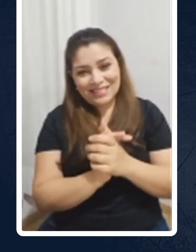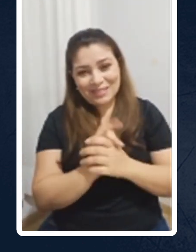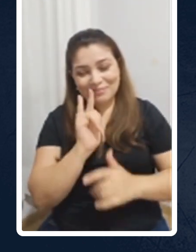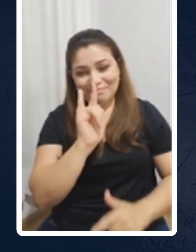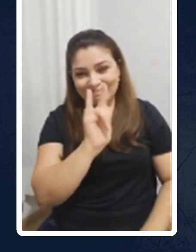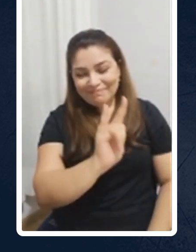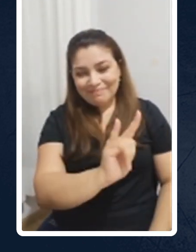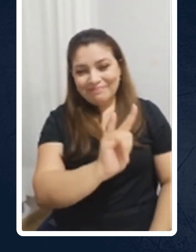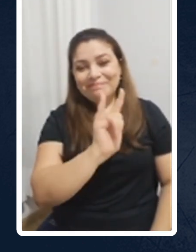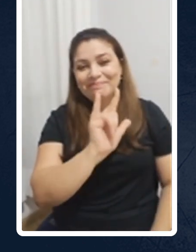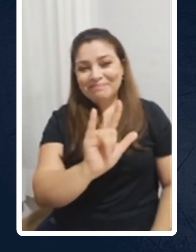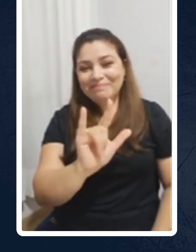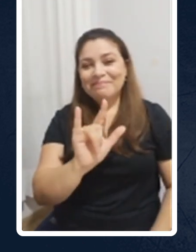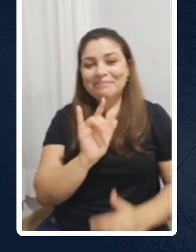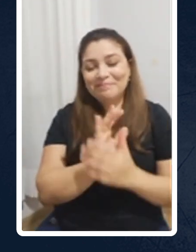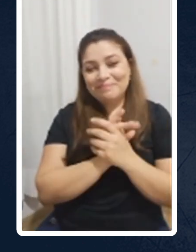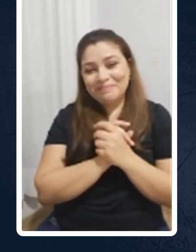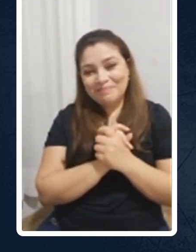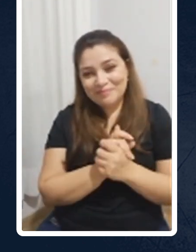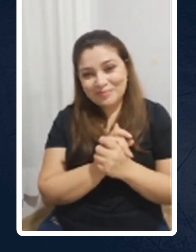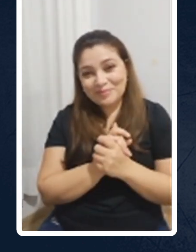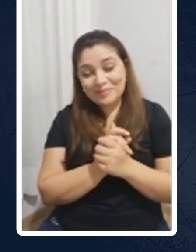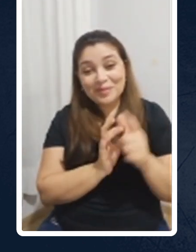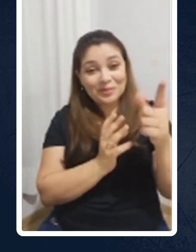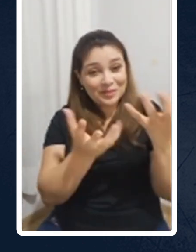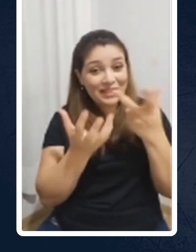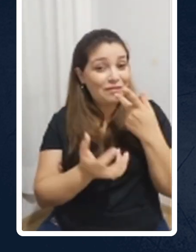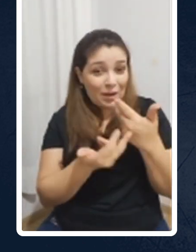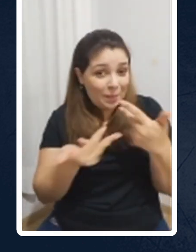Eu não sei se você quer falar mais alguma coisa antes de terminarmos.